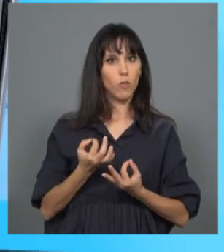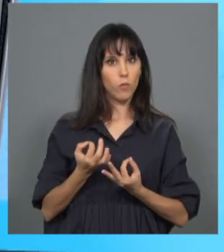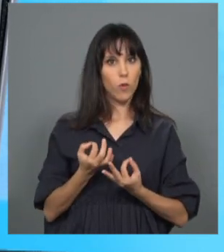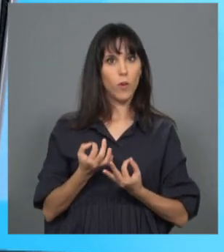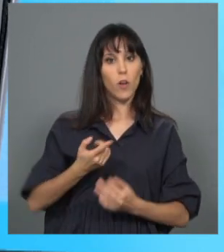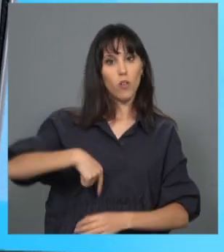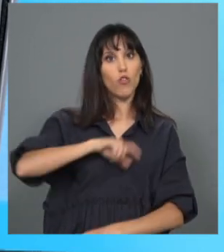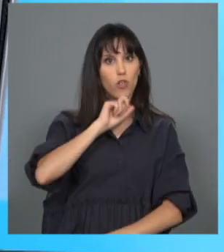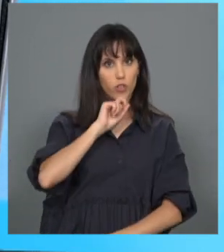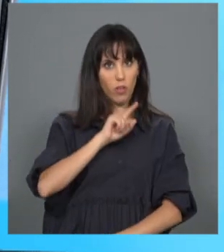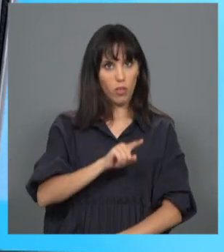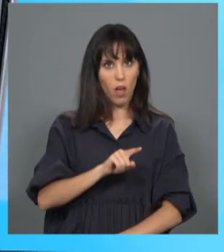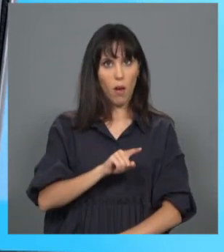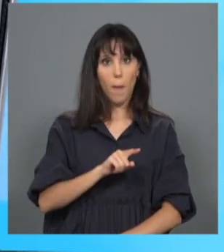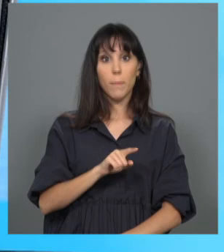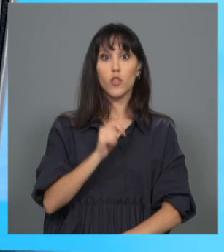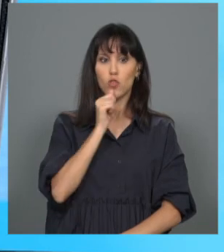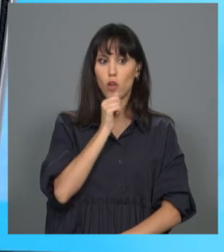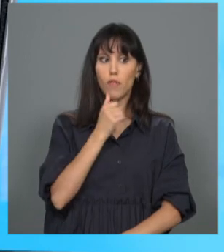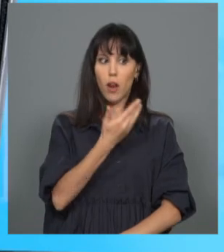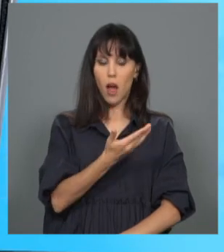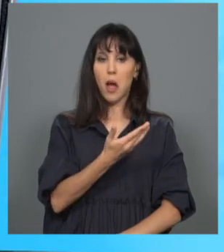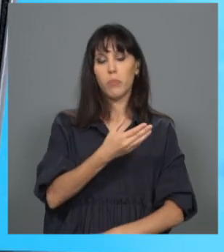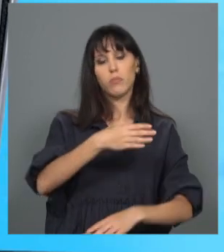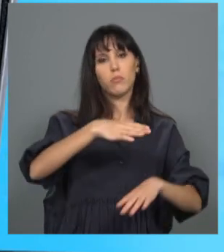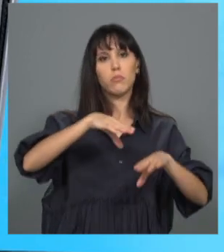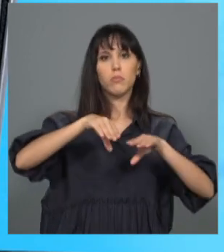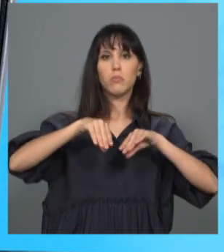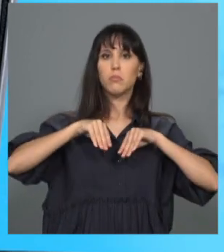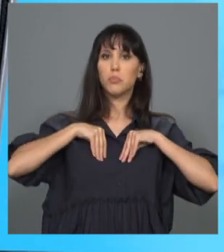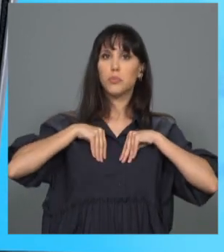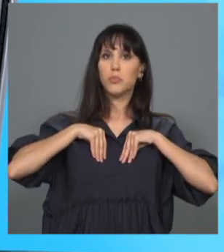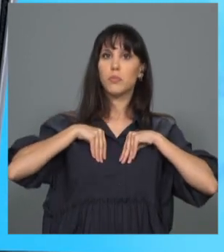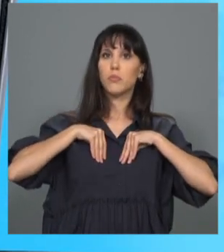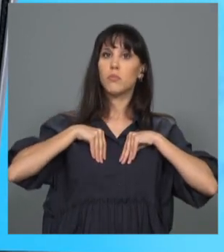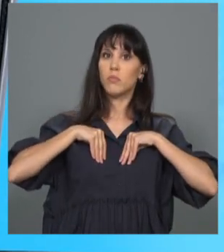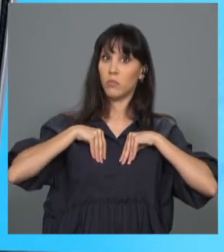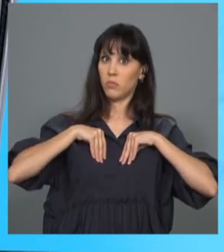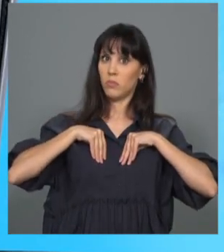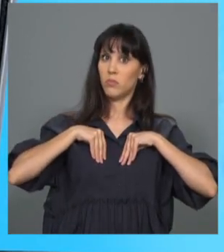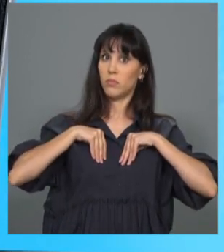podemos acolher esse sofrimento que Deus